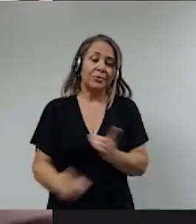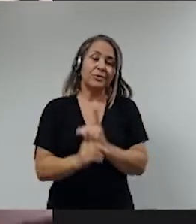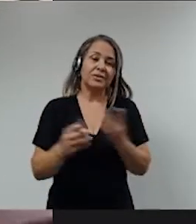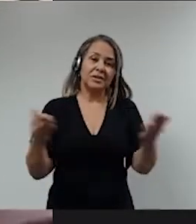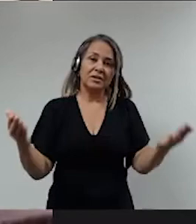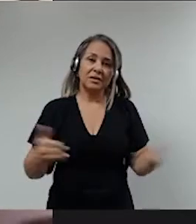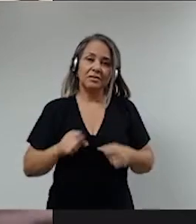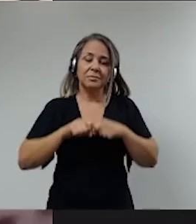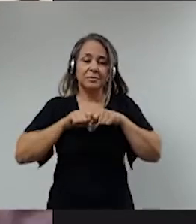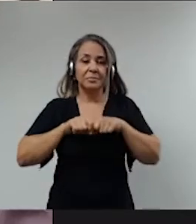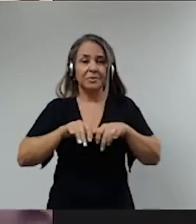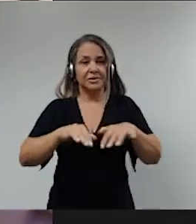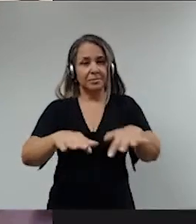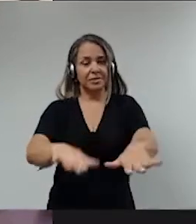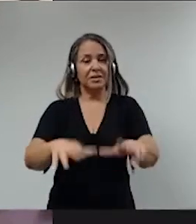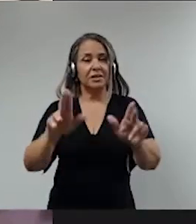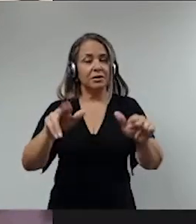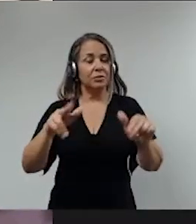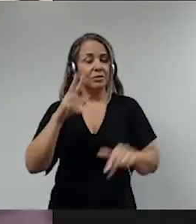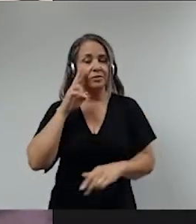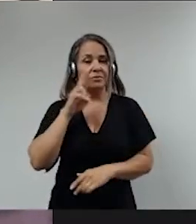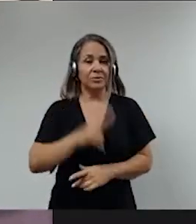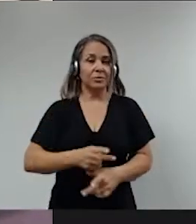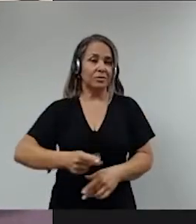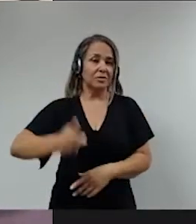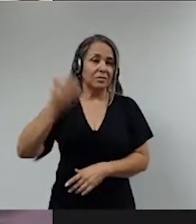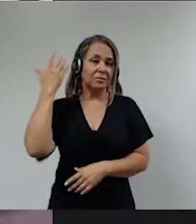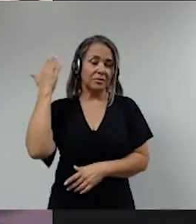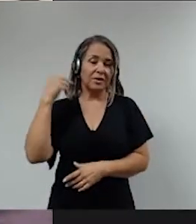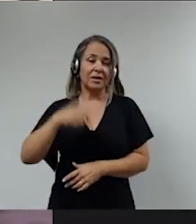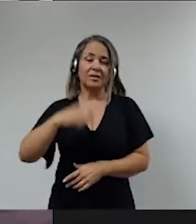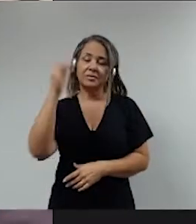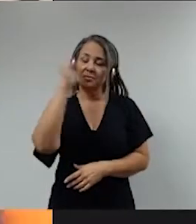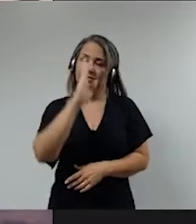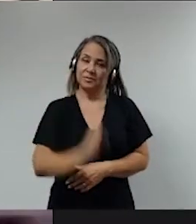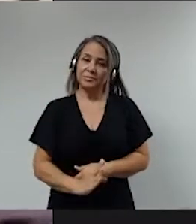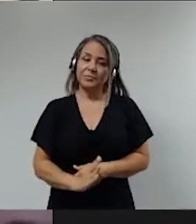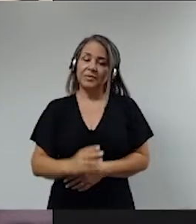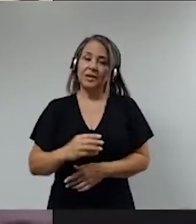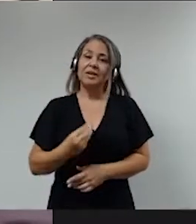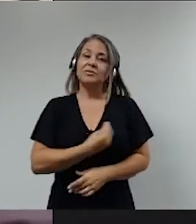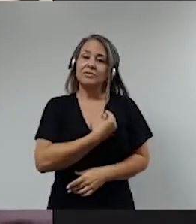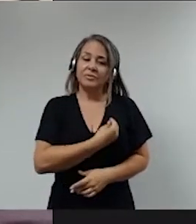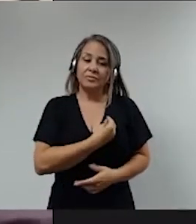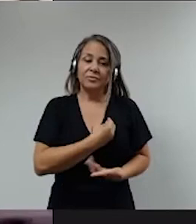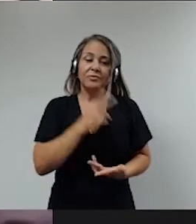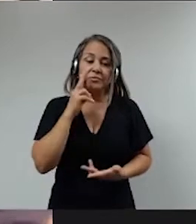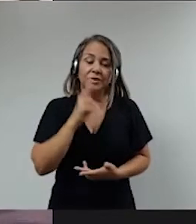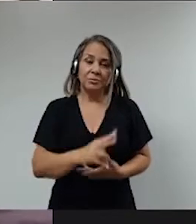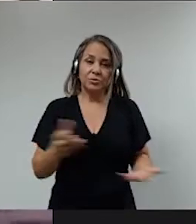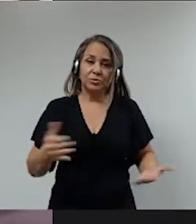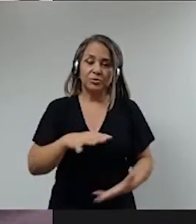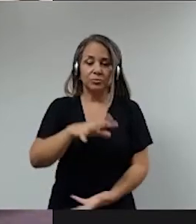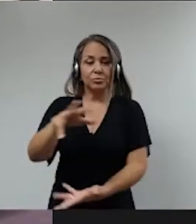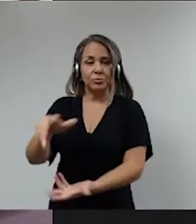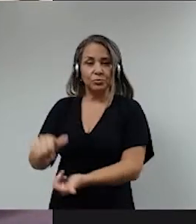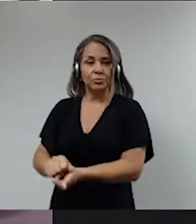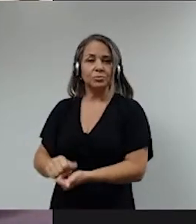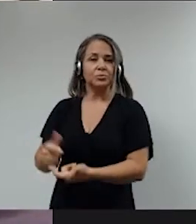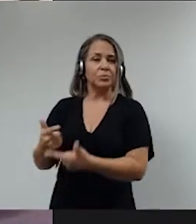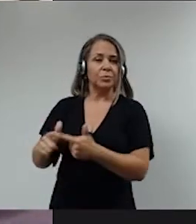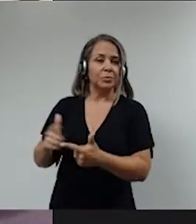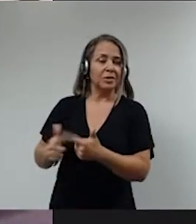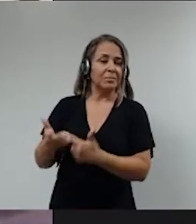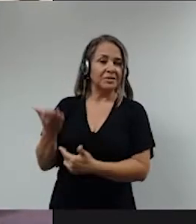vista na história do Brasil. Assim, vimos no mundo a Grande Depressão, antes disso